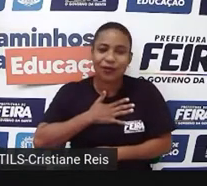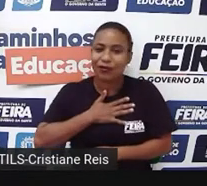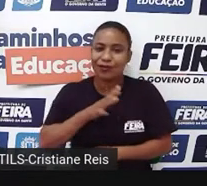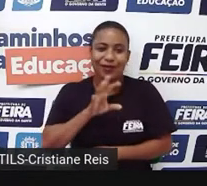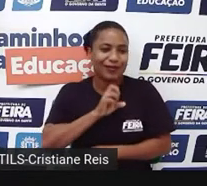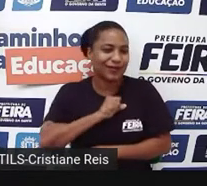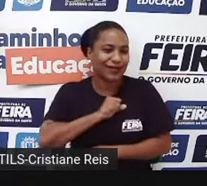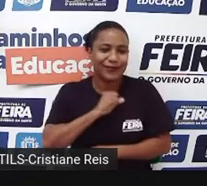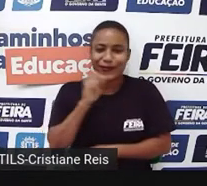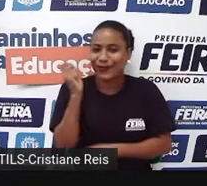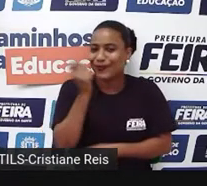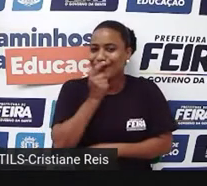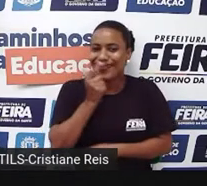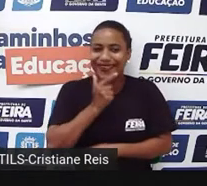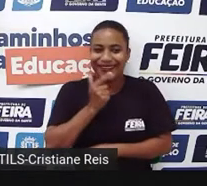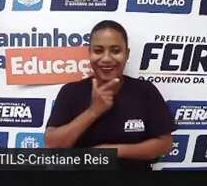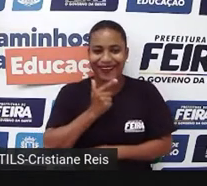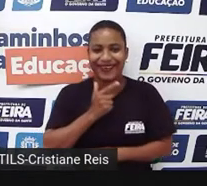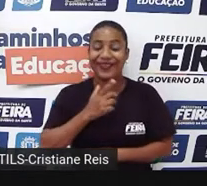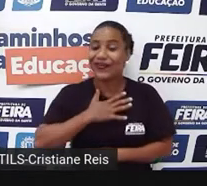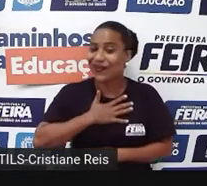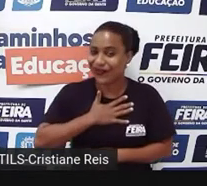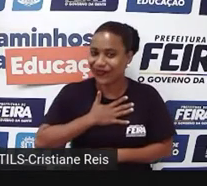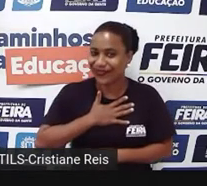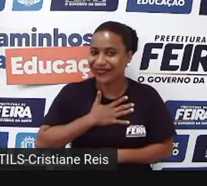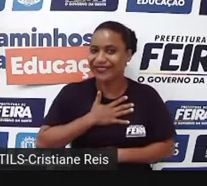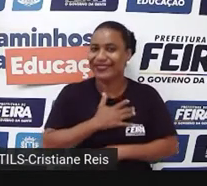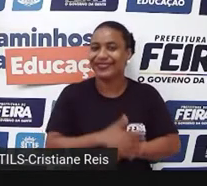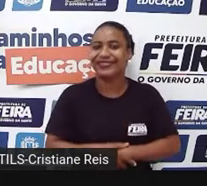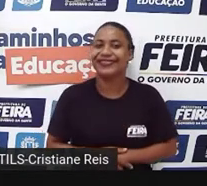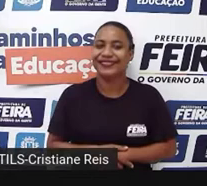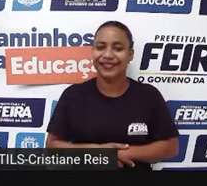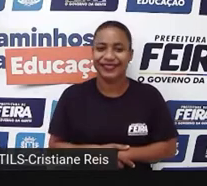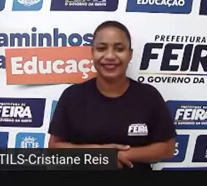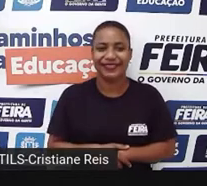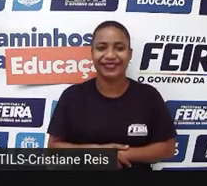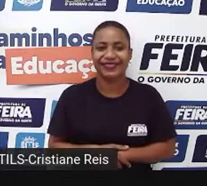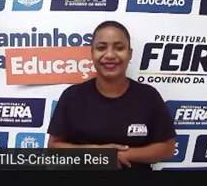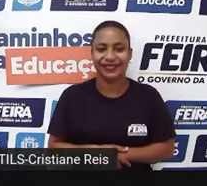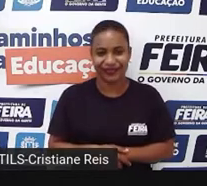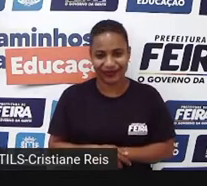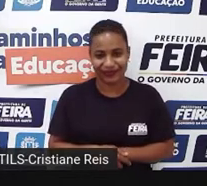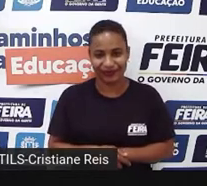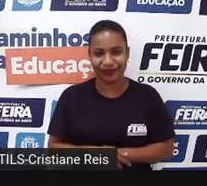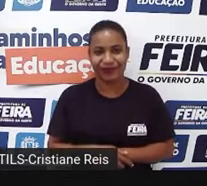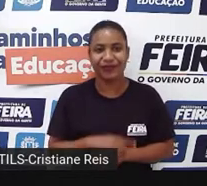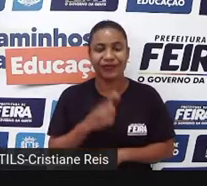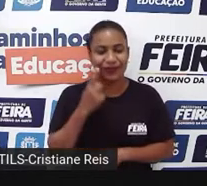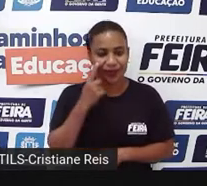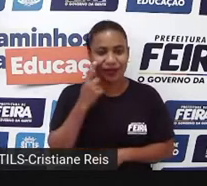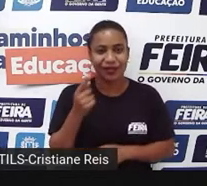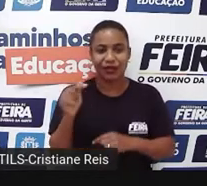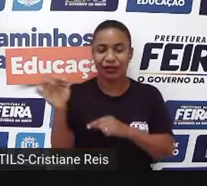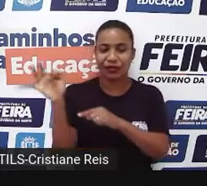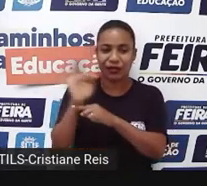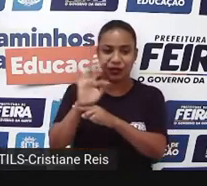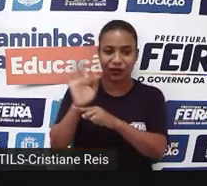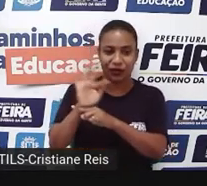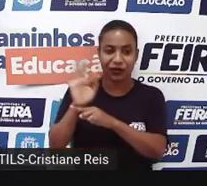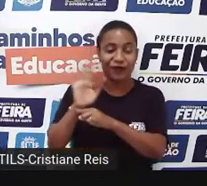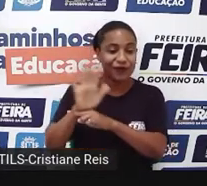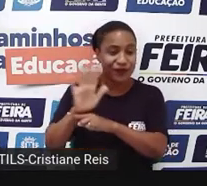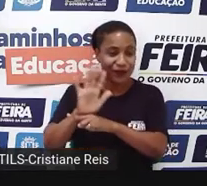por comédia. What films will be released next year? Então, que filmes